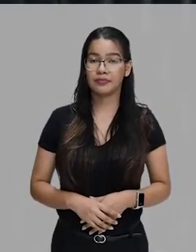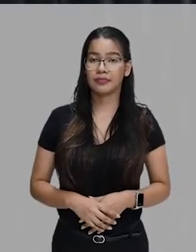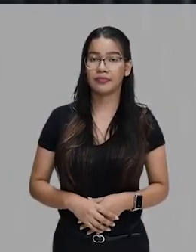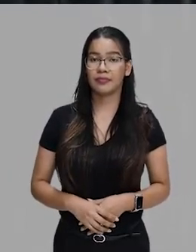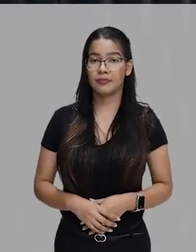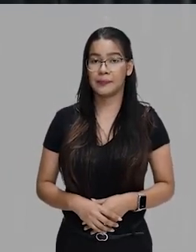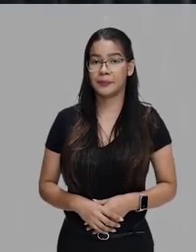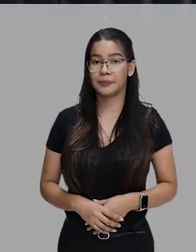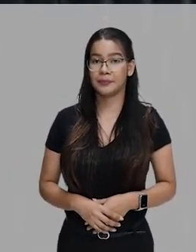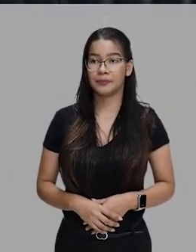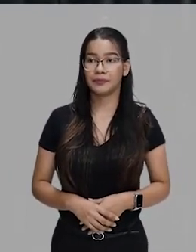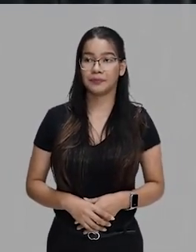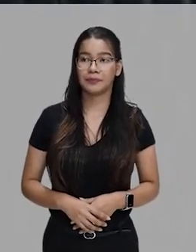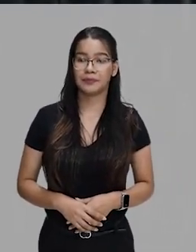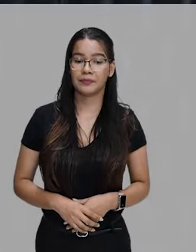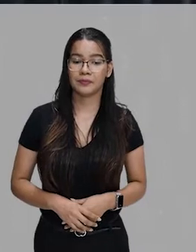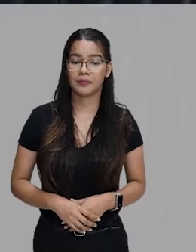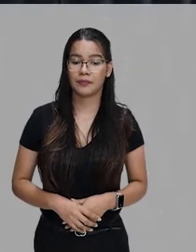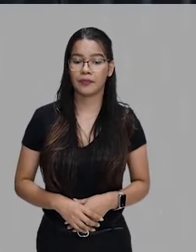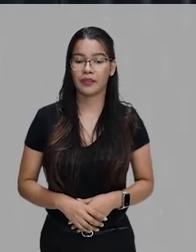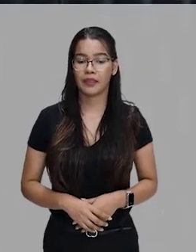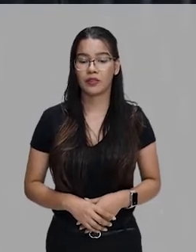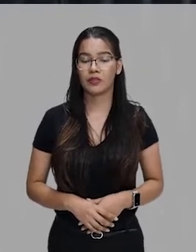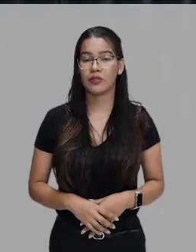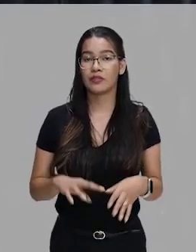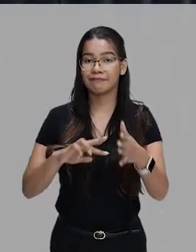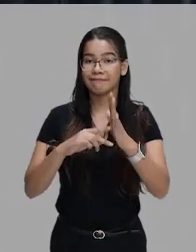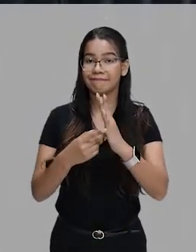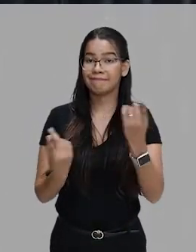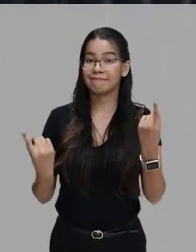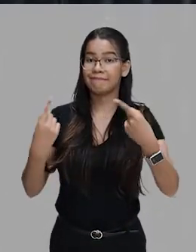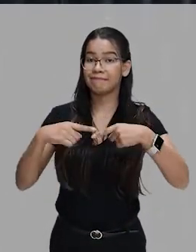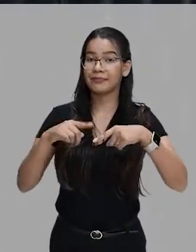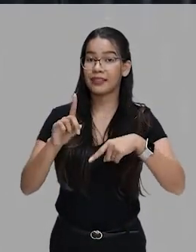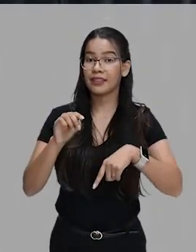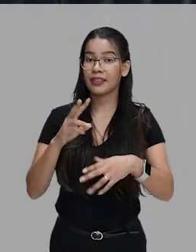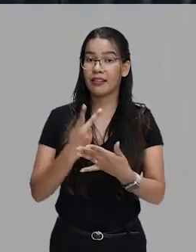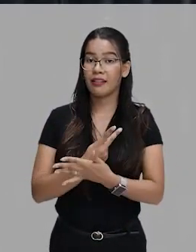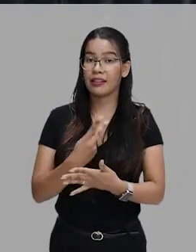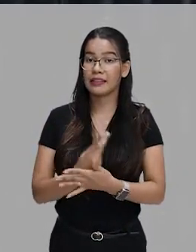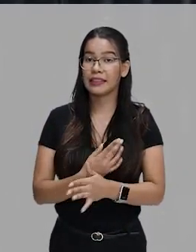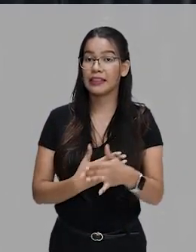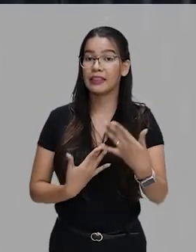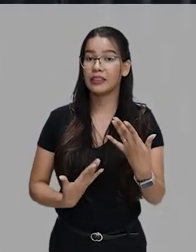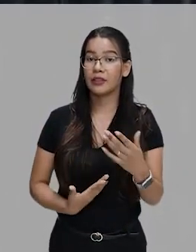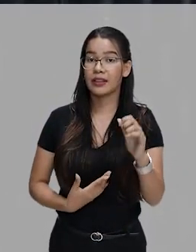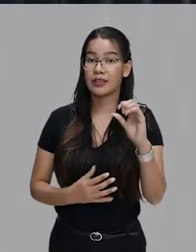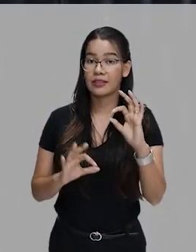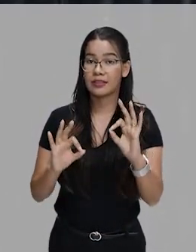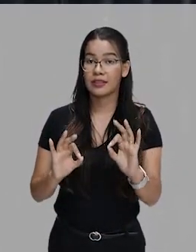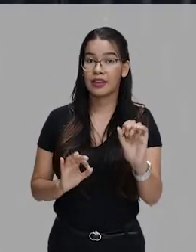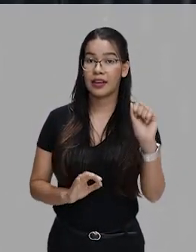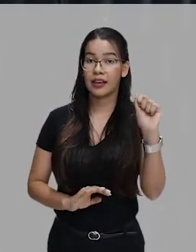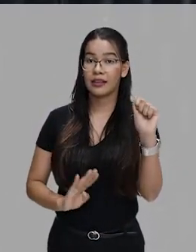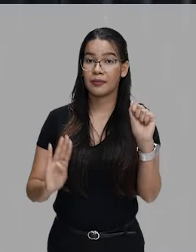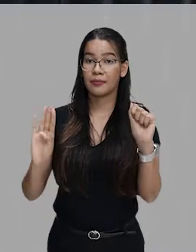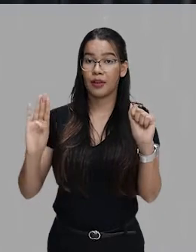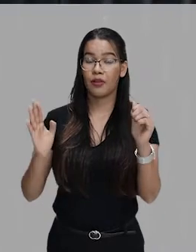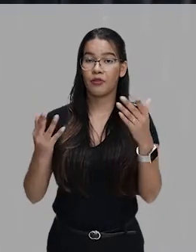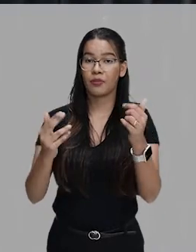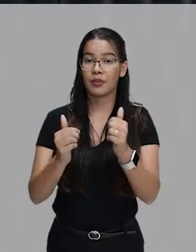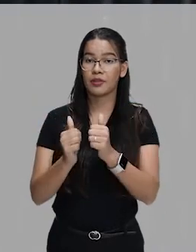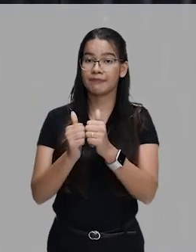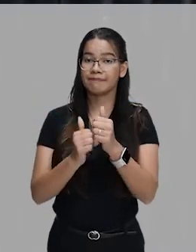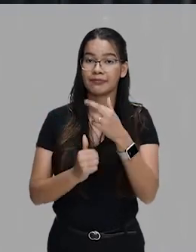Conclusivamente, e aqui está adversativo. O sentido contrário está errado. Então, opções A e D, tá certo? Vamos para mais